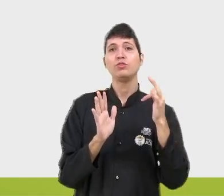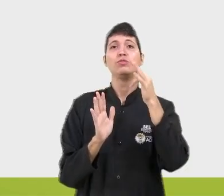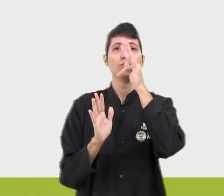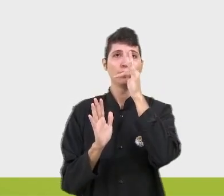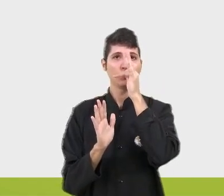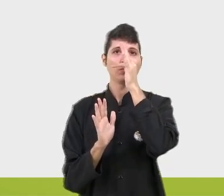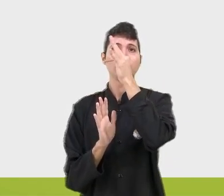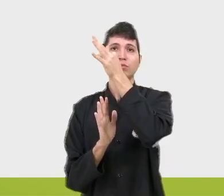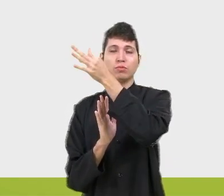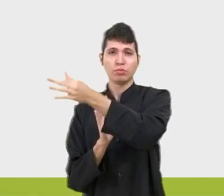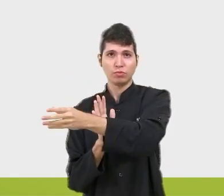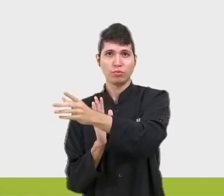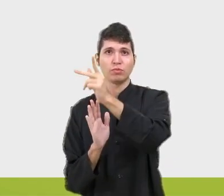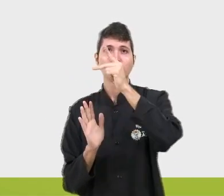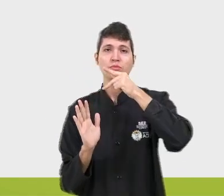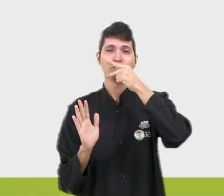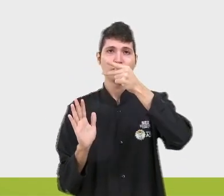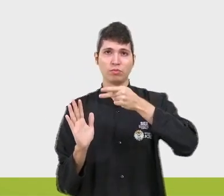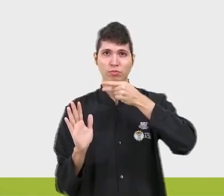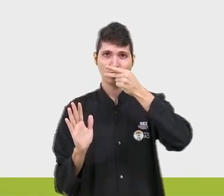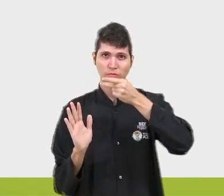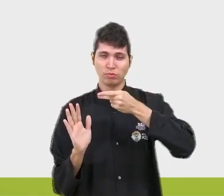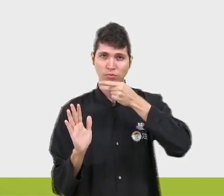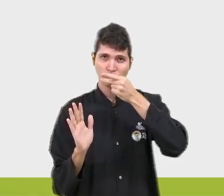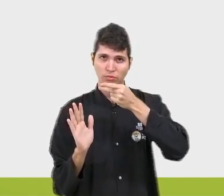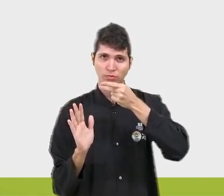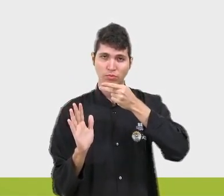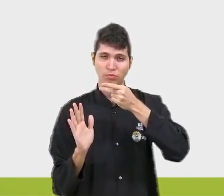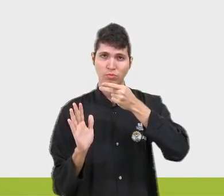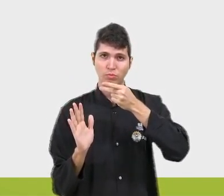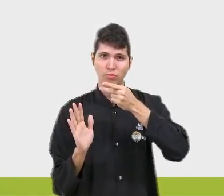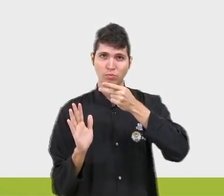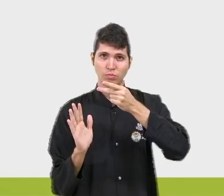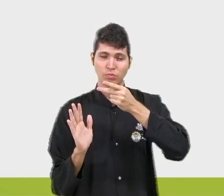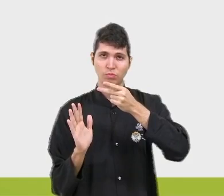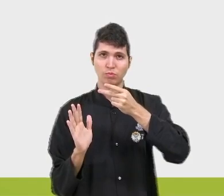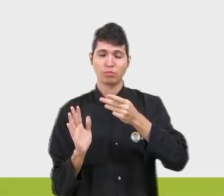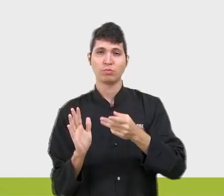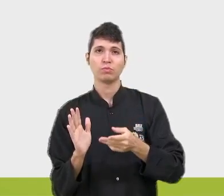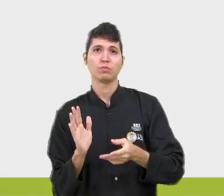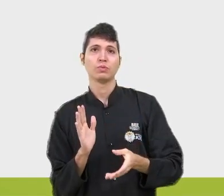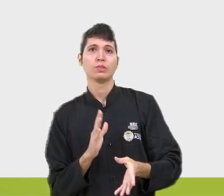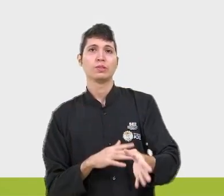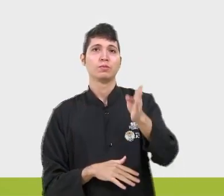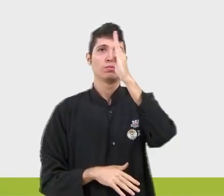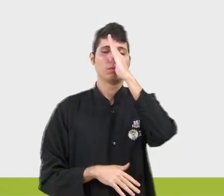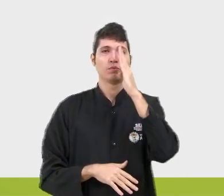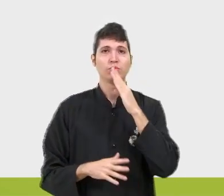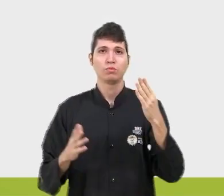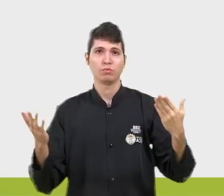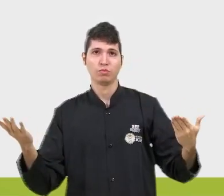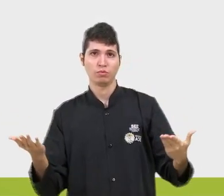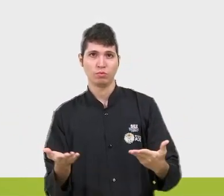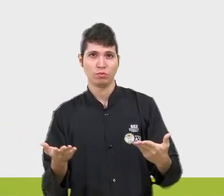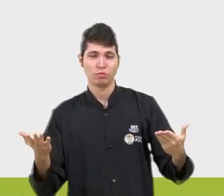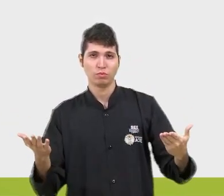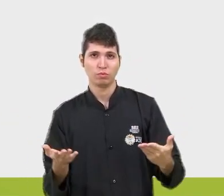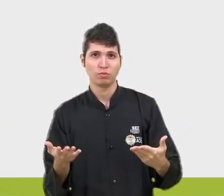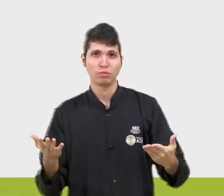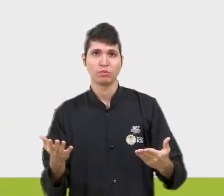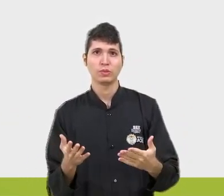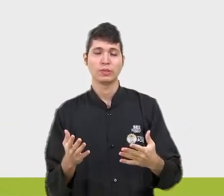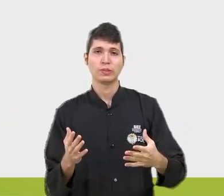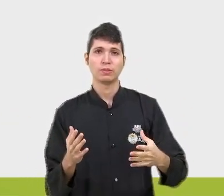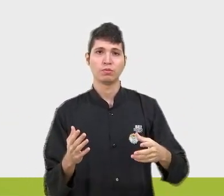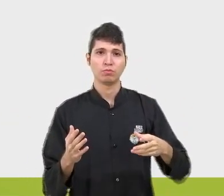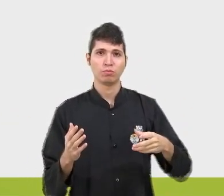ser dito. Né? Paralelamente, no Brasil atual, há a manutenção de